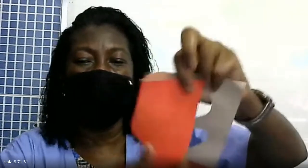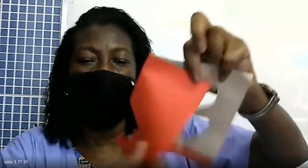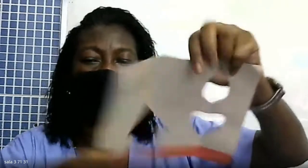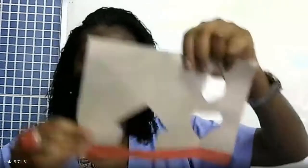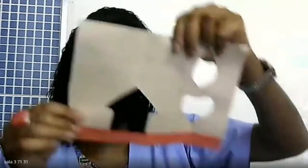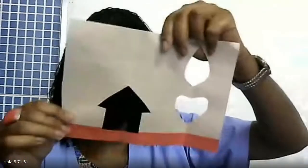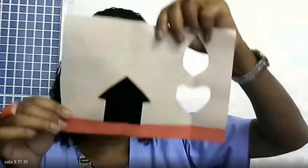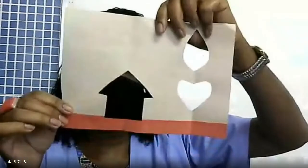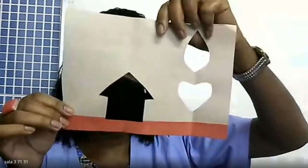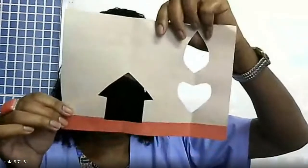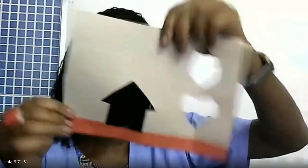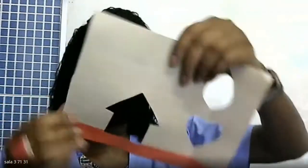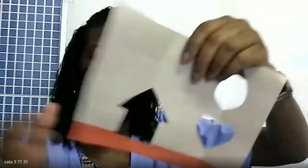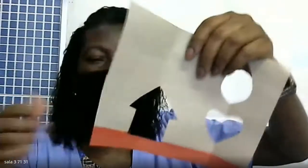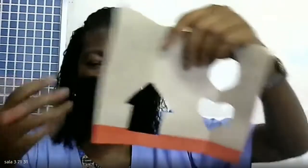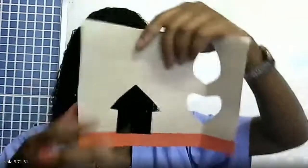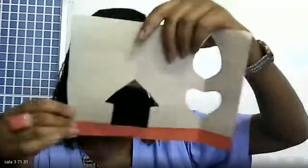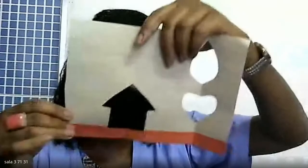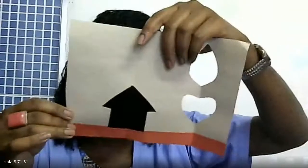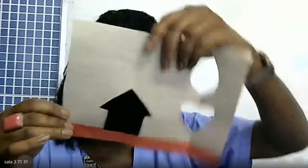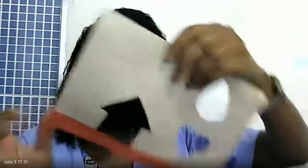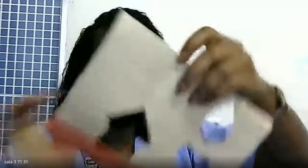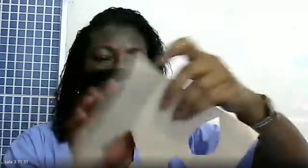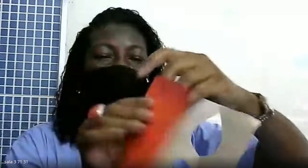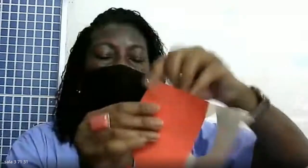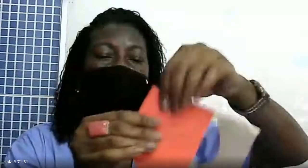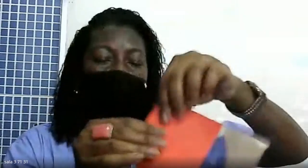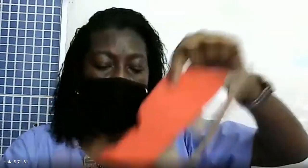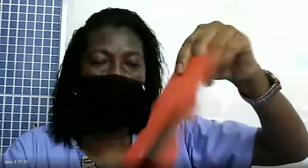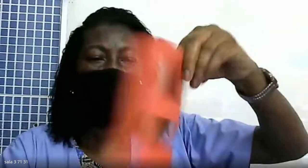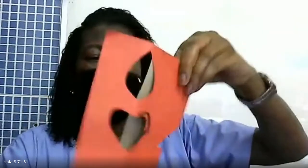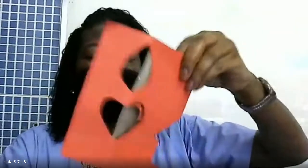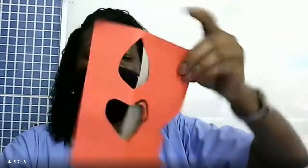vou fazendo rápido, ó. Uma casinha, que parece até uma setinha, né?